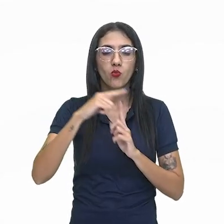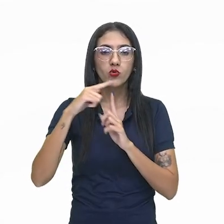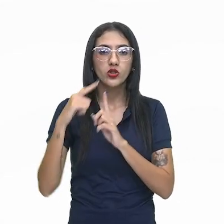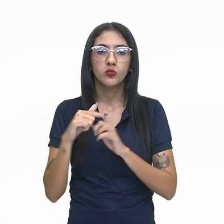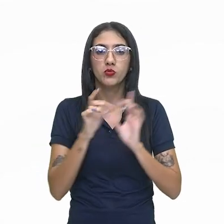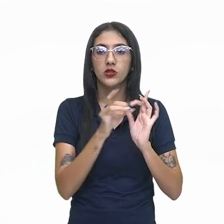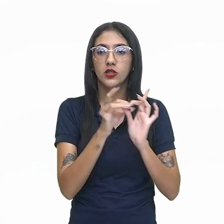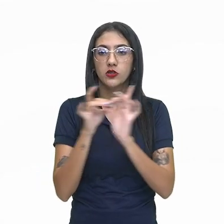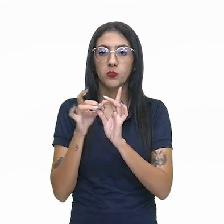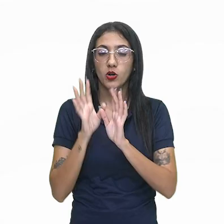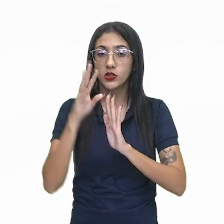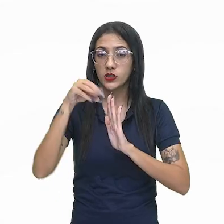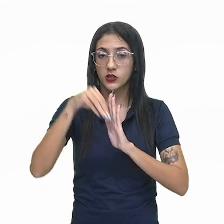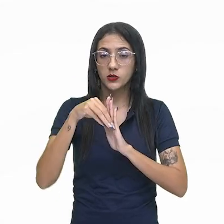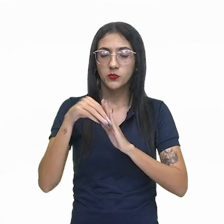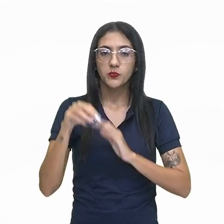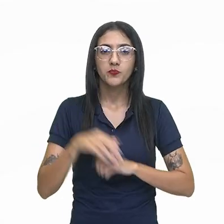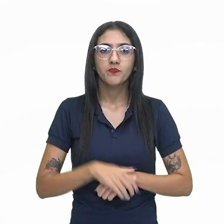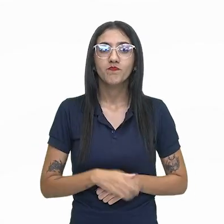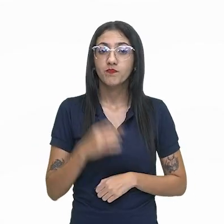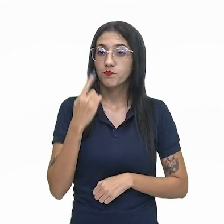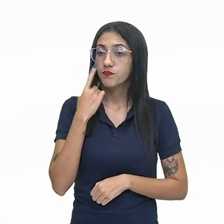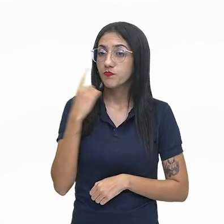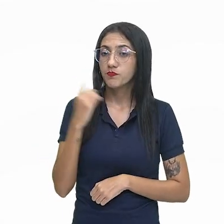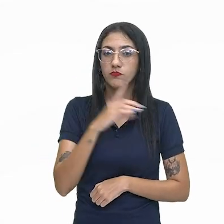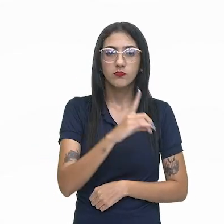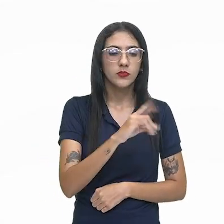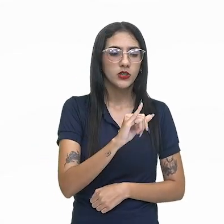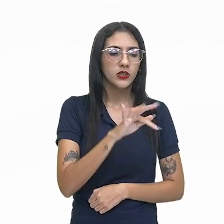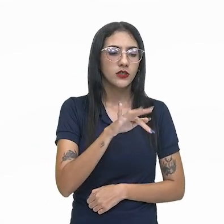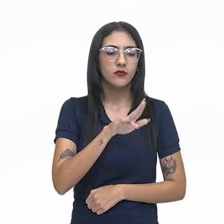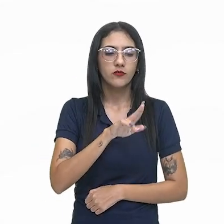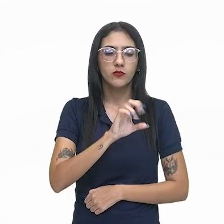pela membrana. Nós temos aí a difusão